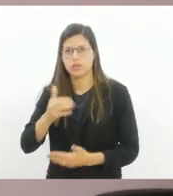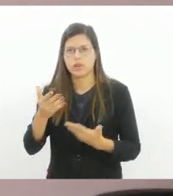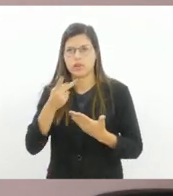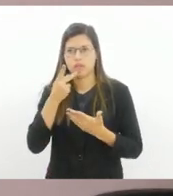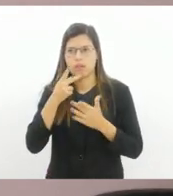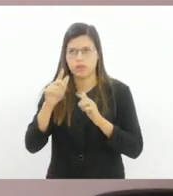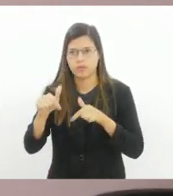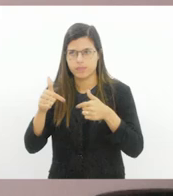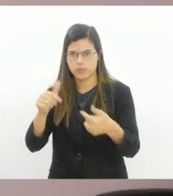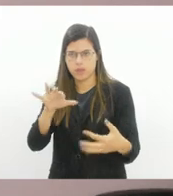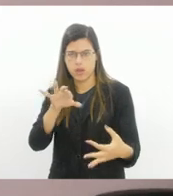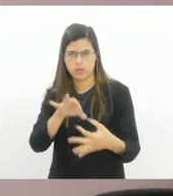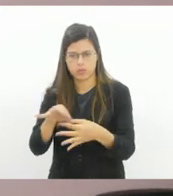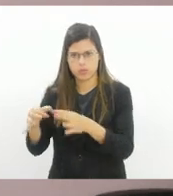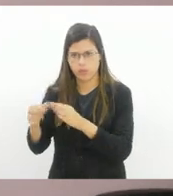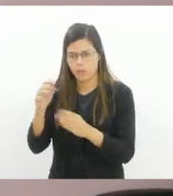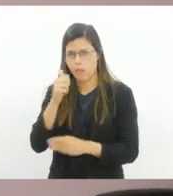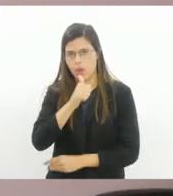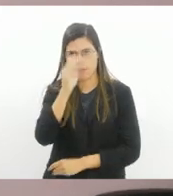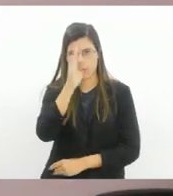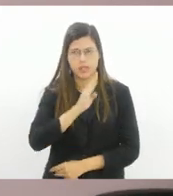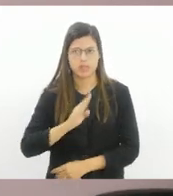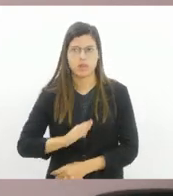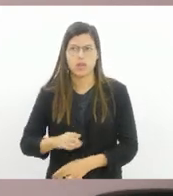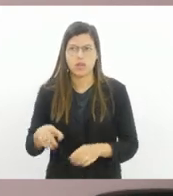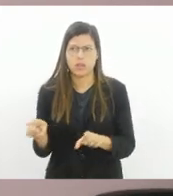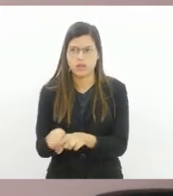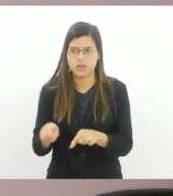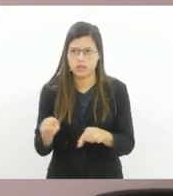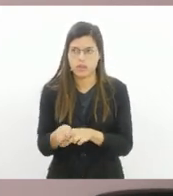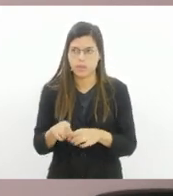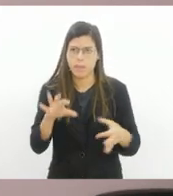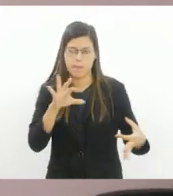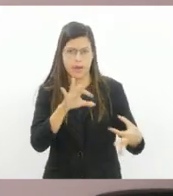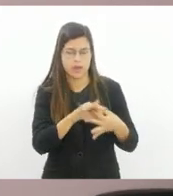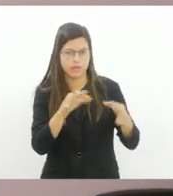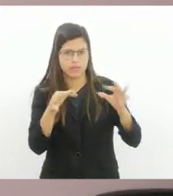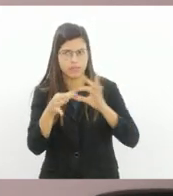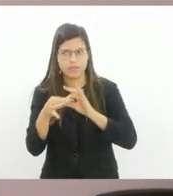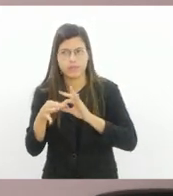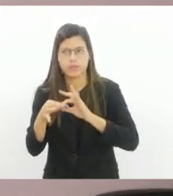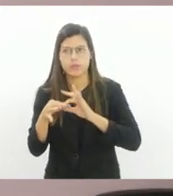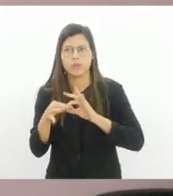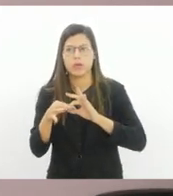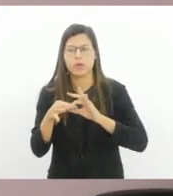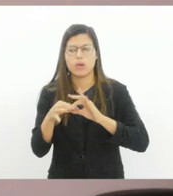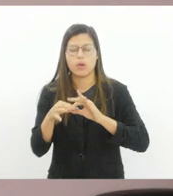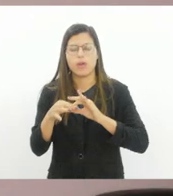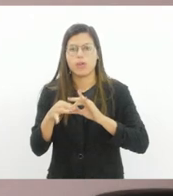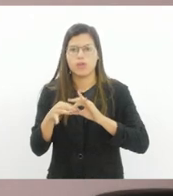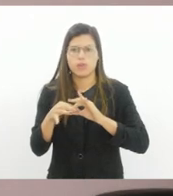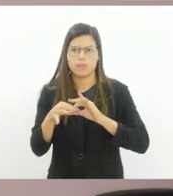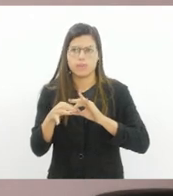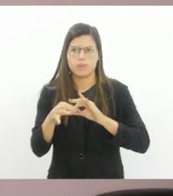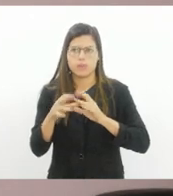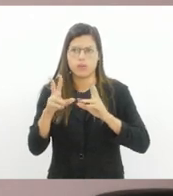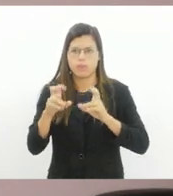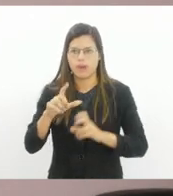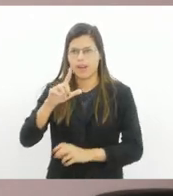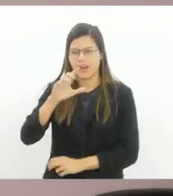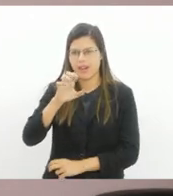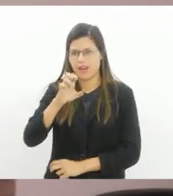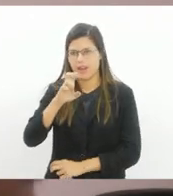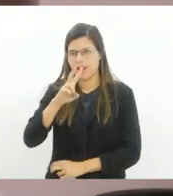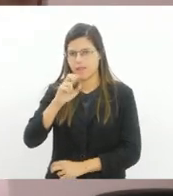da Articulação de Mulheres Brasileiras e, enquanto Articulação de Mulheres Brasileiras, também compondo o Levante Feminista contra